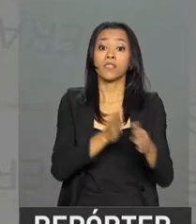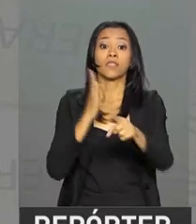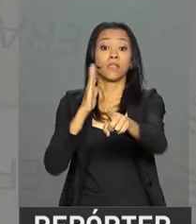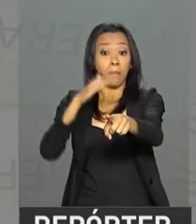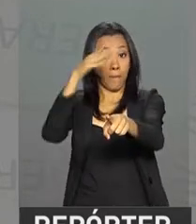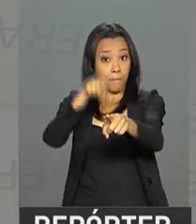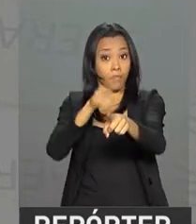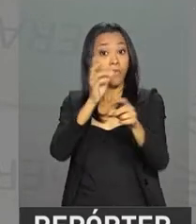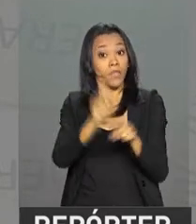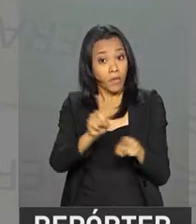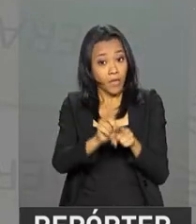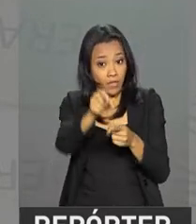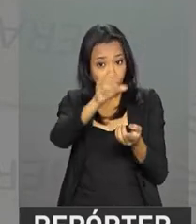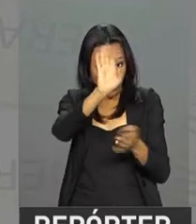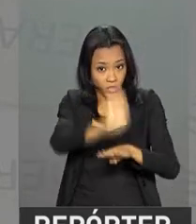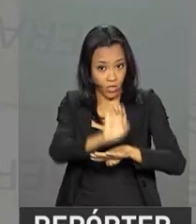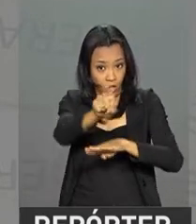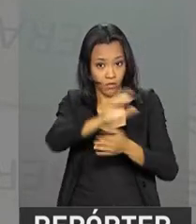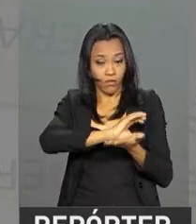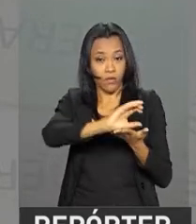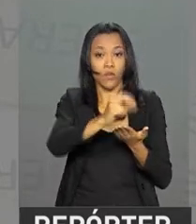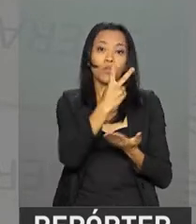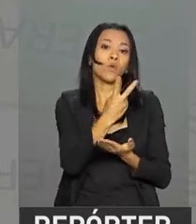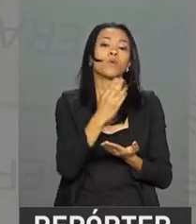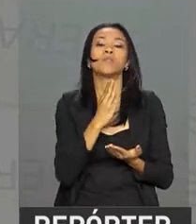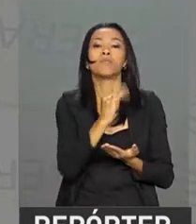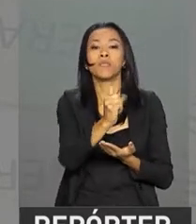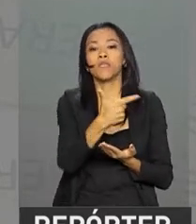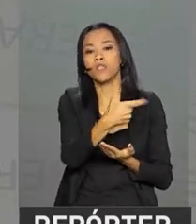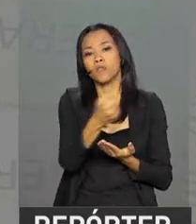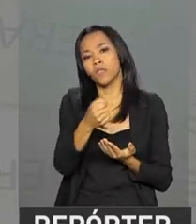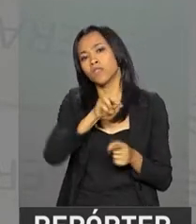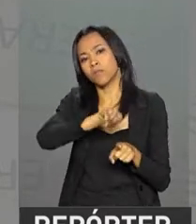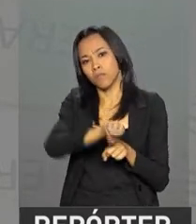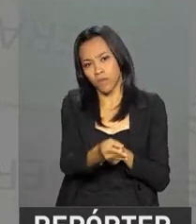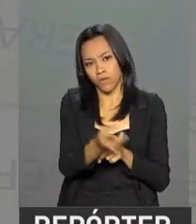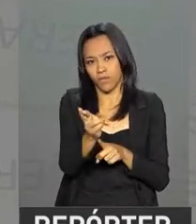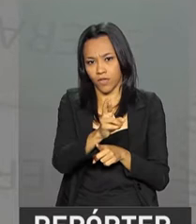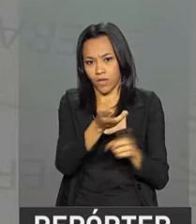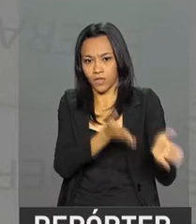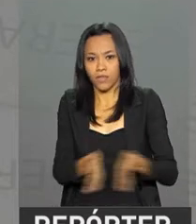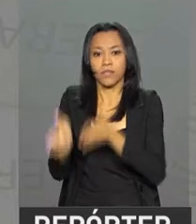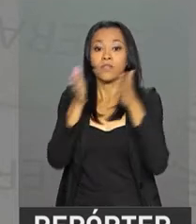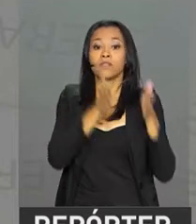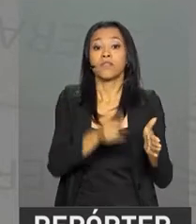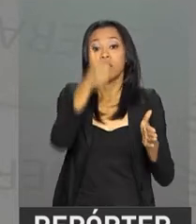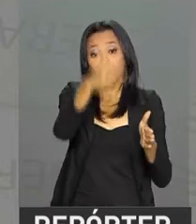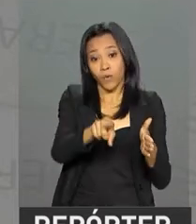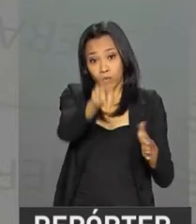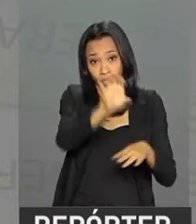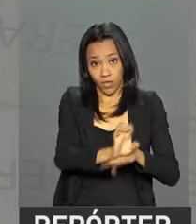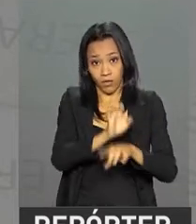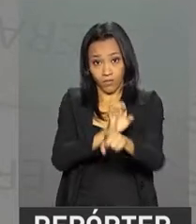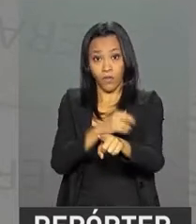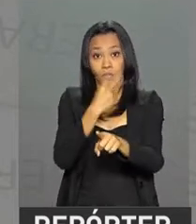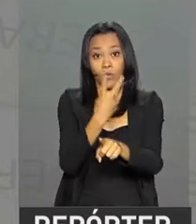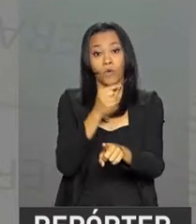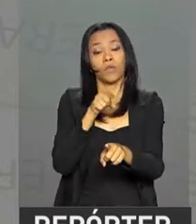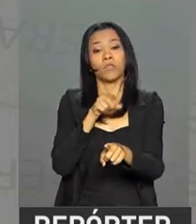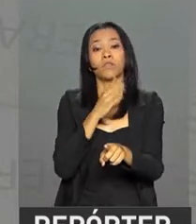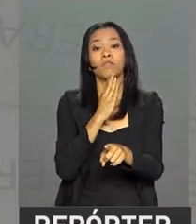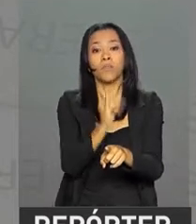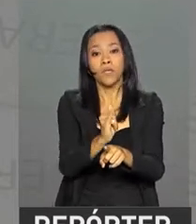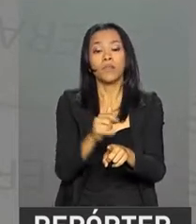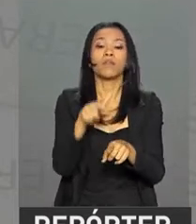do sul estão reservados 2 bilhões e duzentos milhões de reais em mato grosso vai ficar com 2